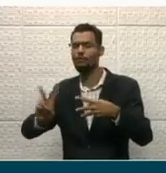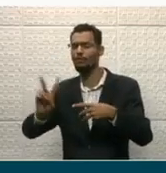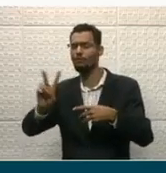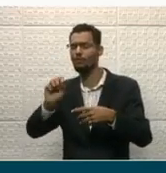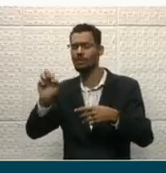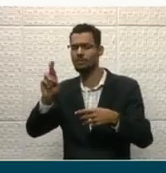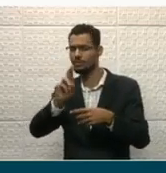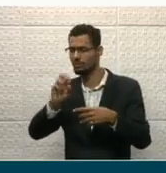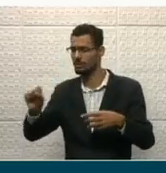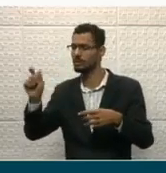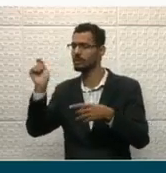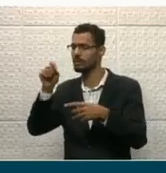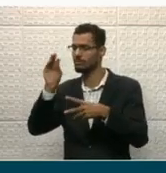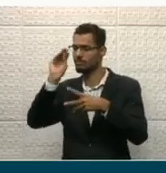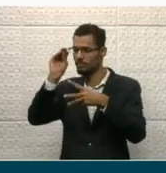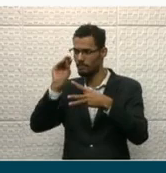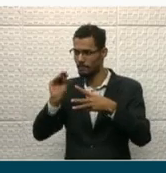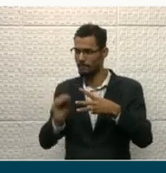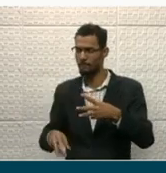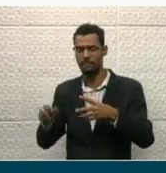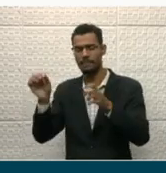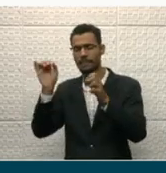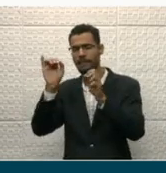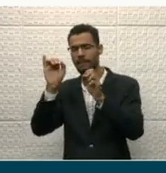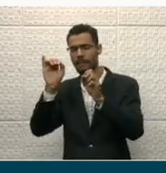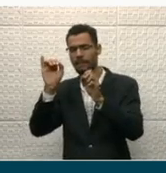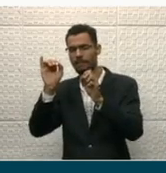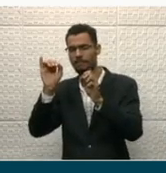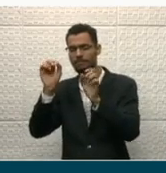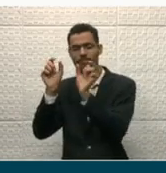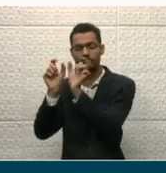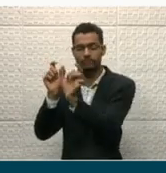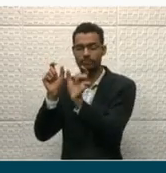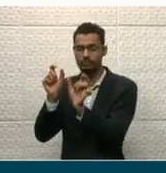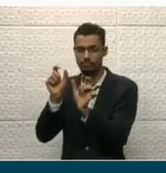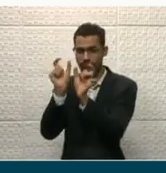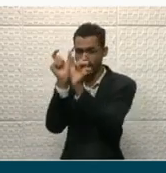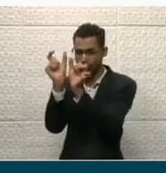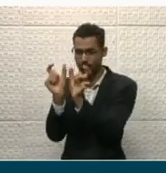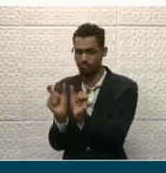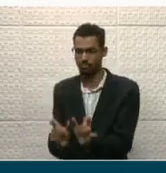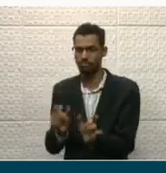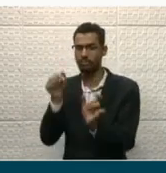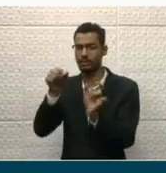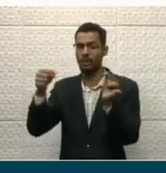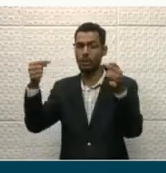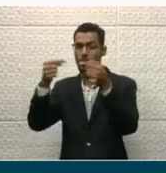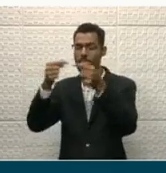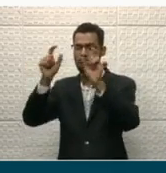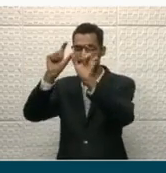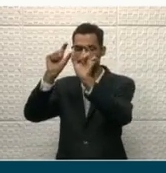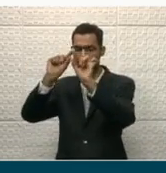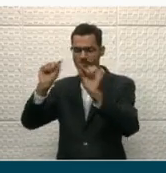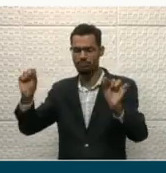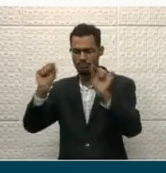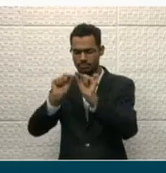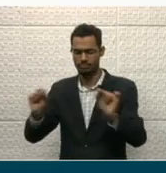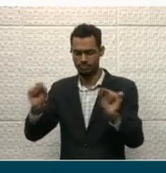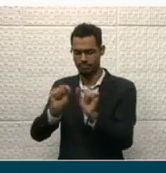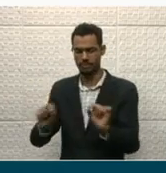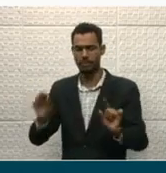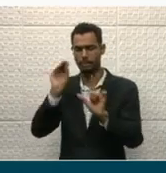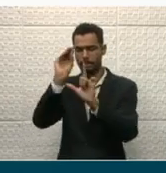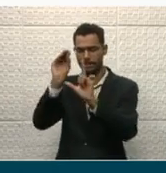vetores que compõem a base da imagem. Os coeficientes da combinação linear vão